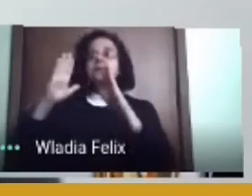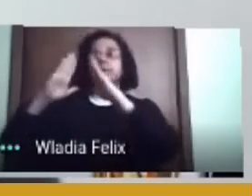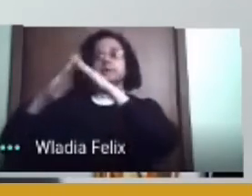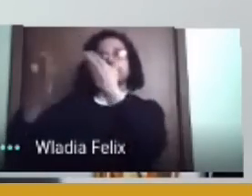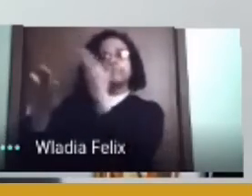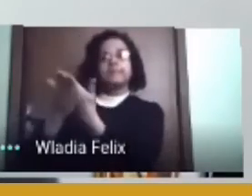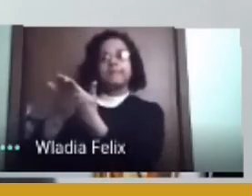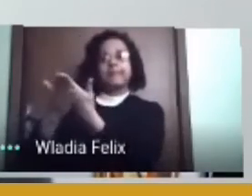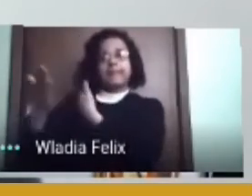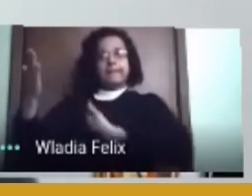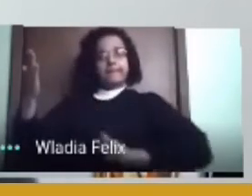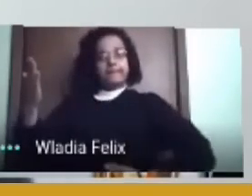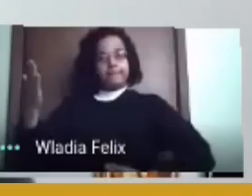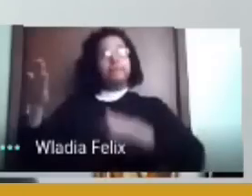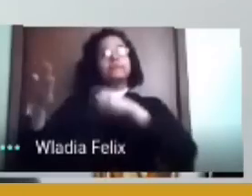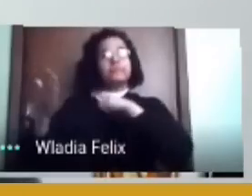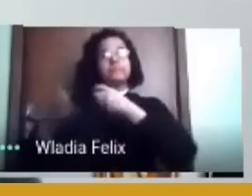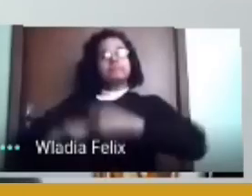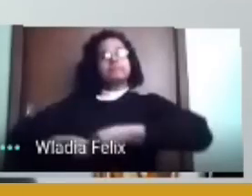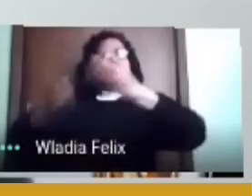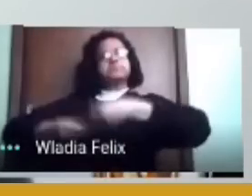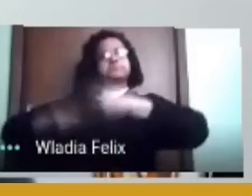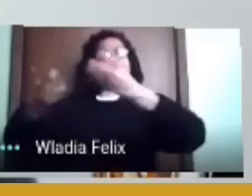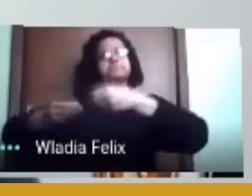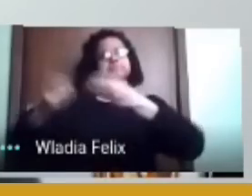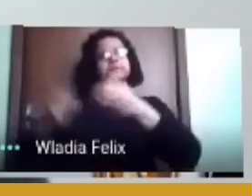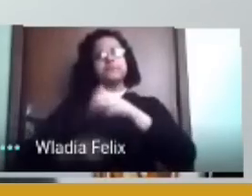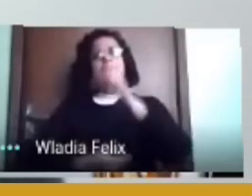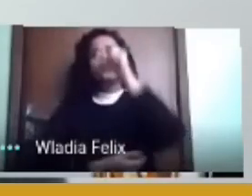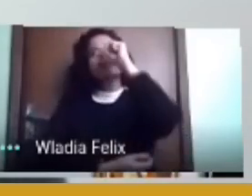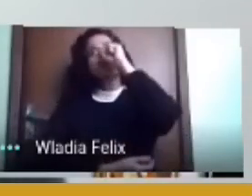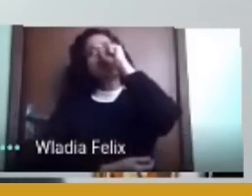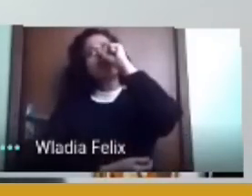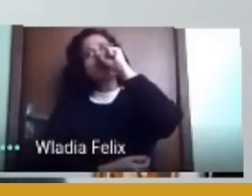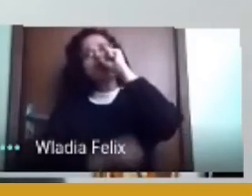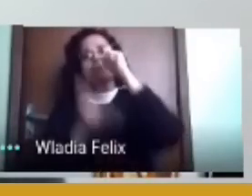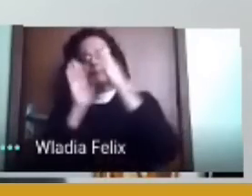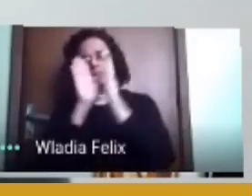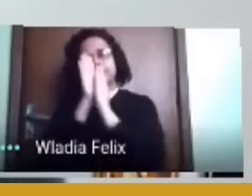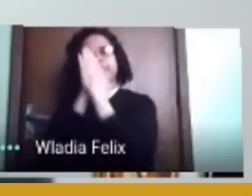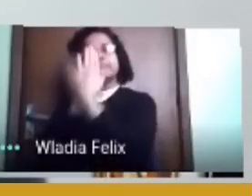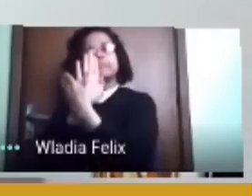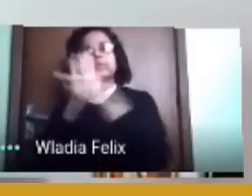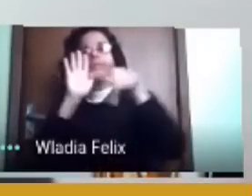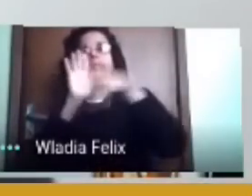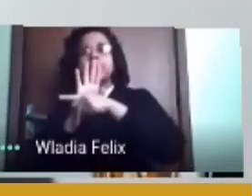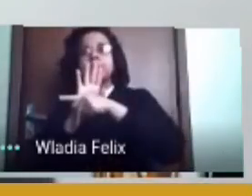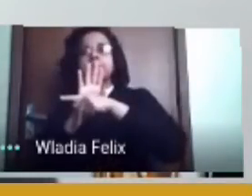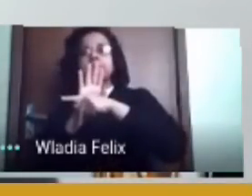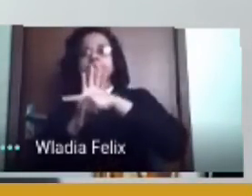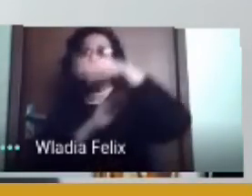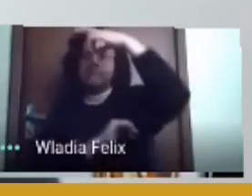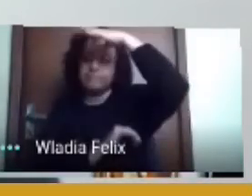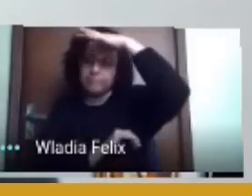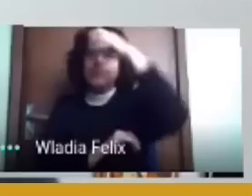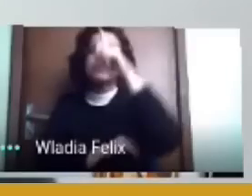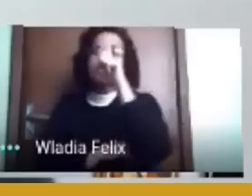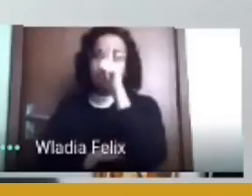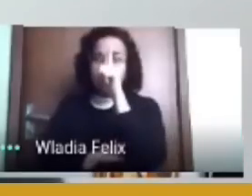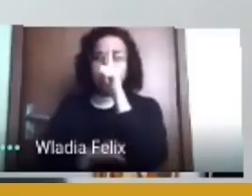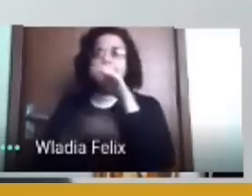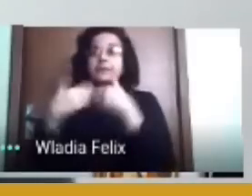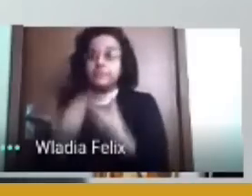distribuindo mamadeira de criança com figura dos órgãos genitais, né? Ou seja, é uma fake news gigantesca. E aí as